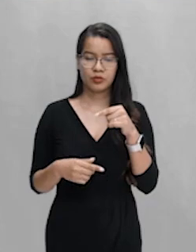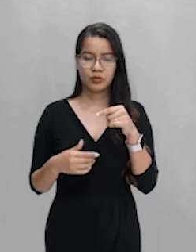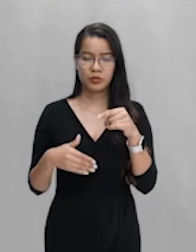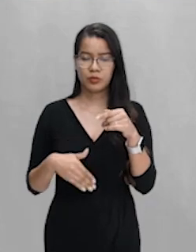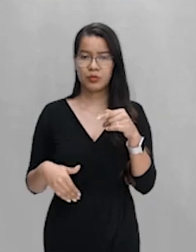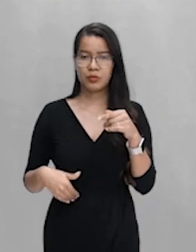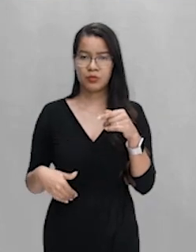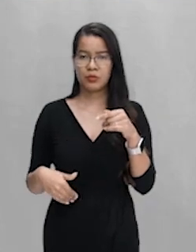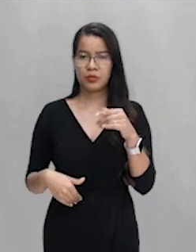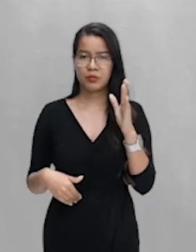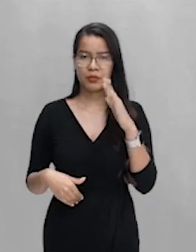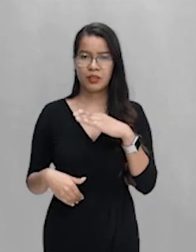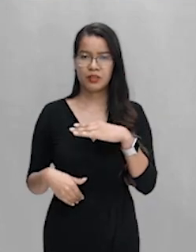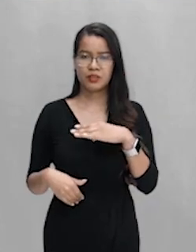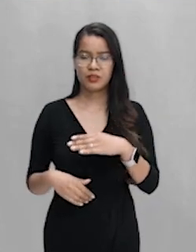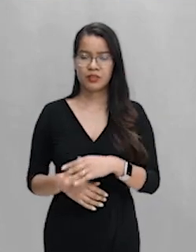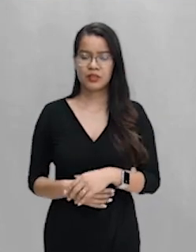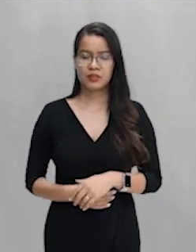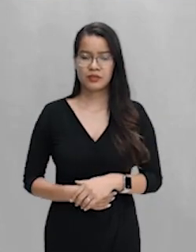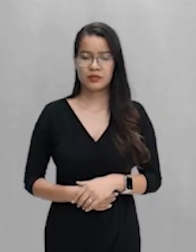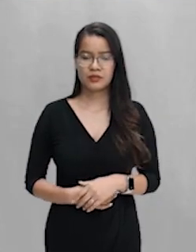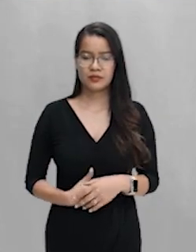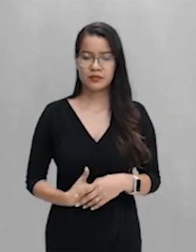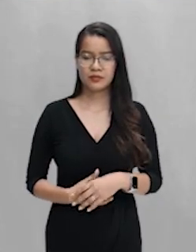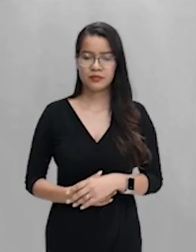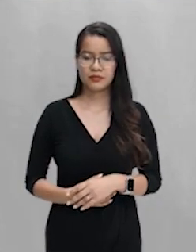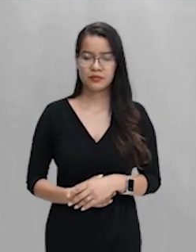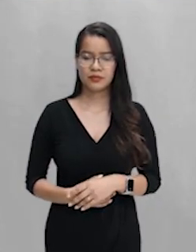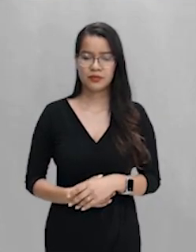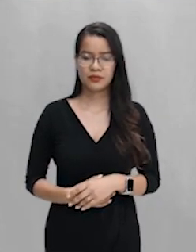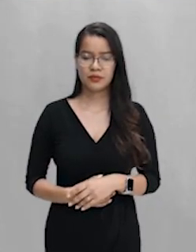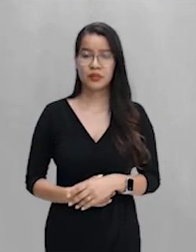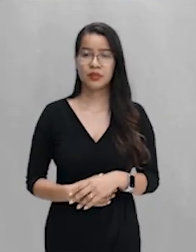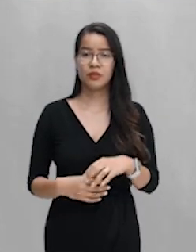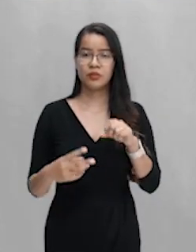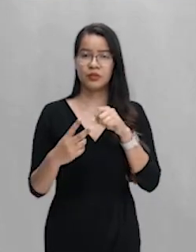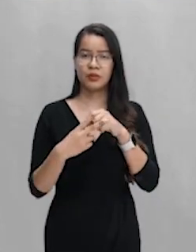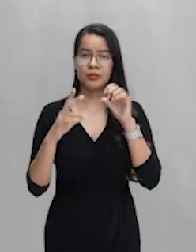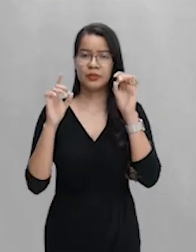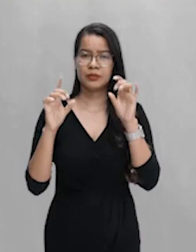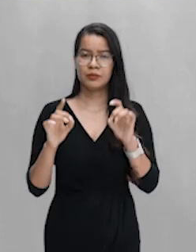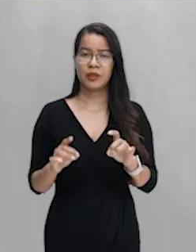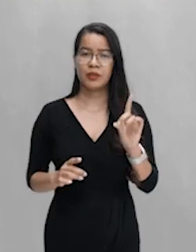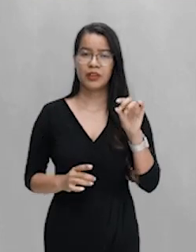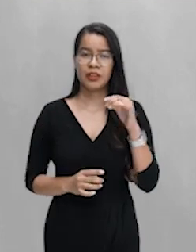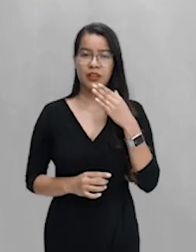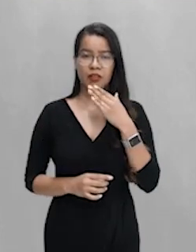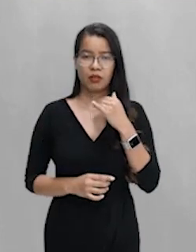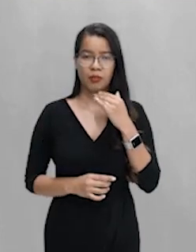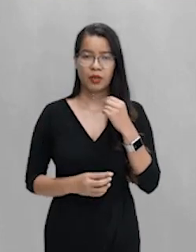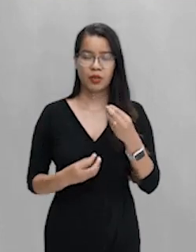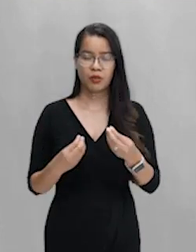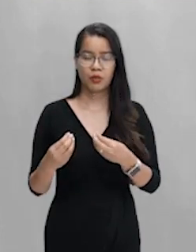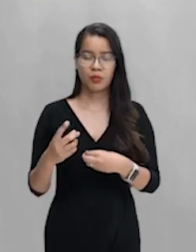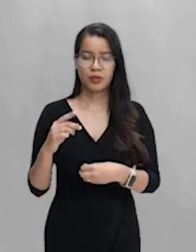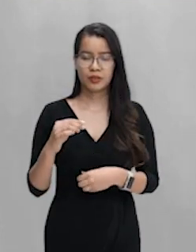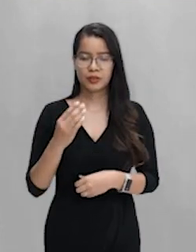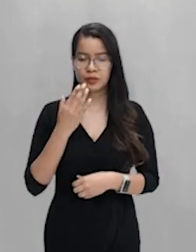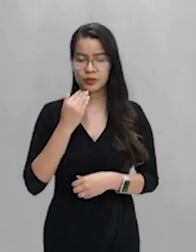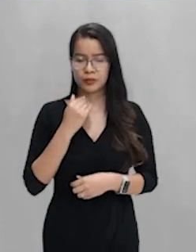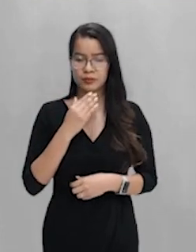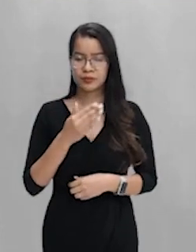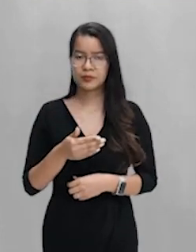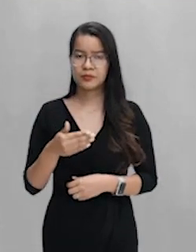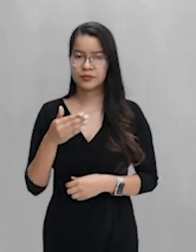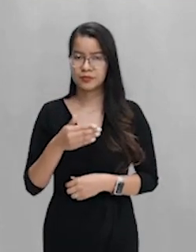de digestión. Então, aqui eu tenho meu verbo principal, quem é? Comer, tá? Então, como é comer no